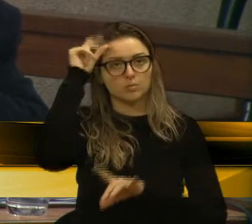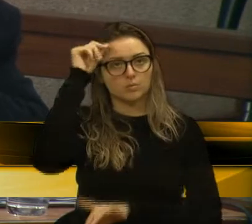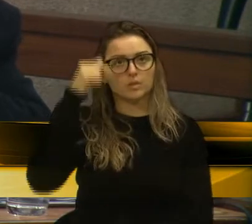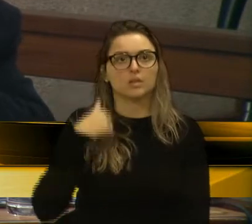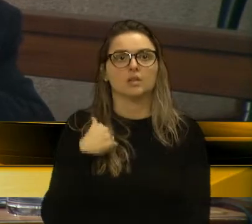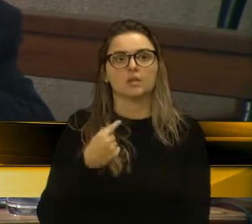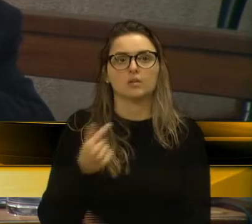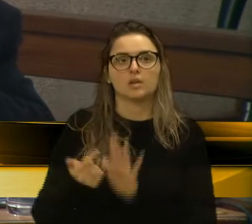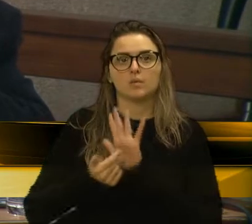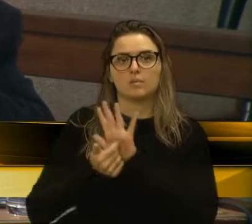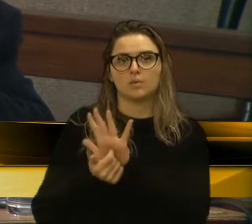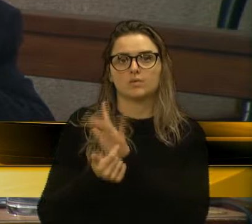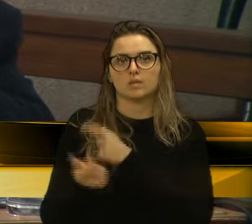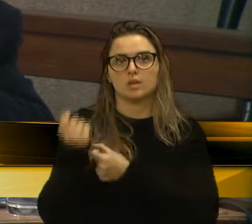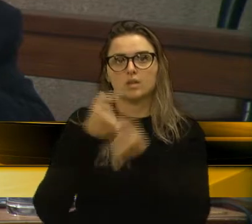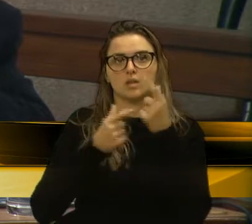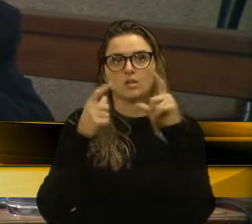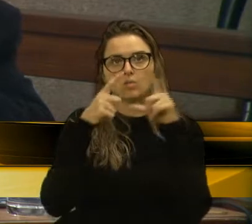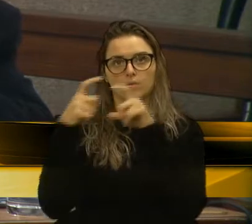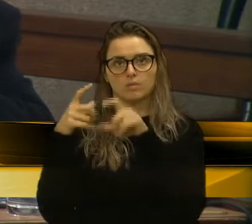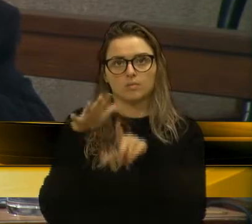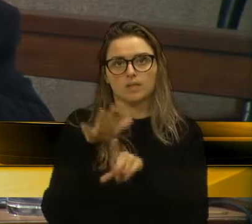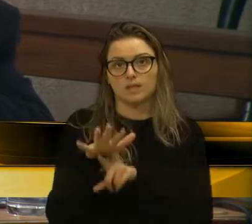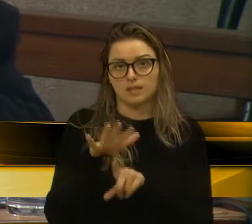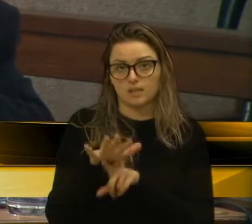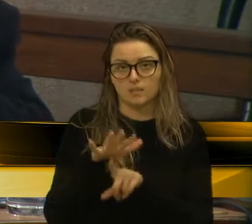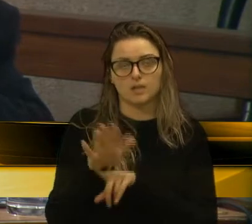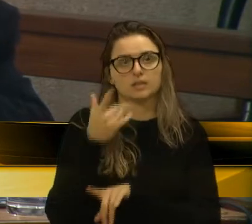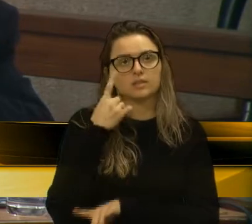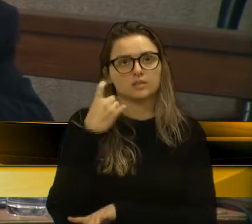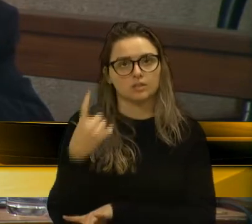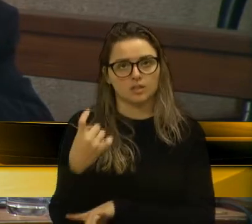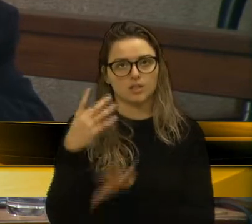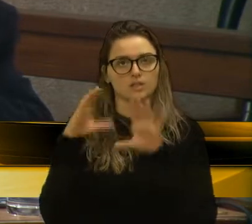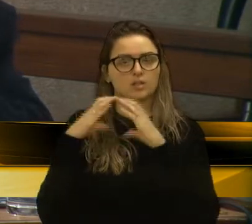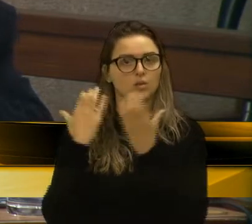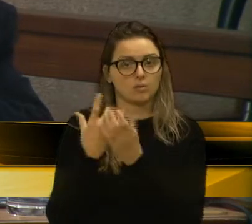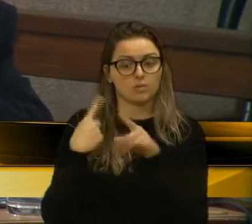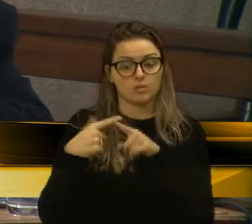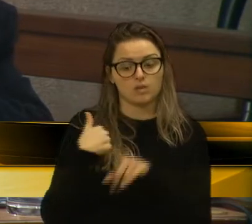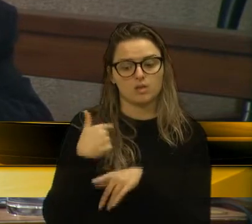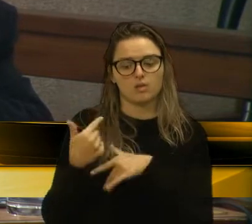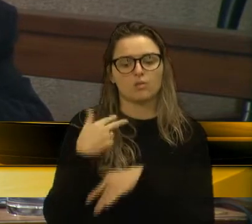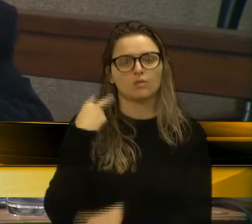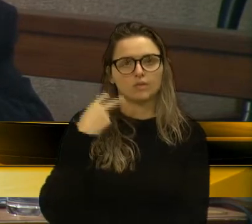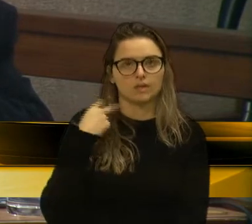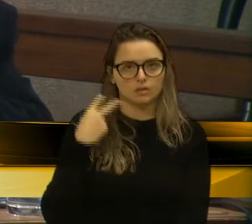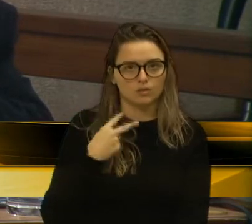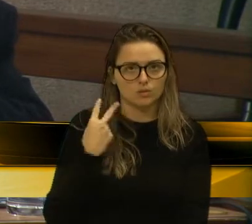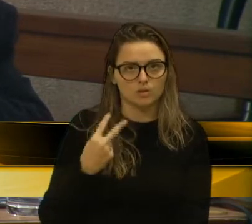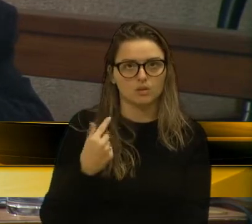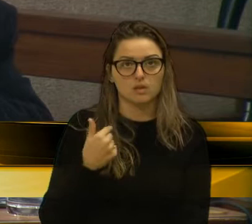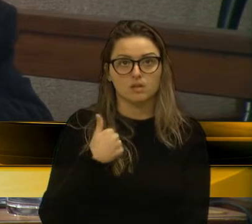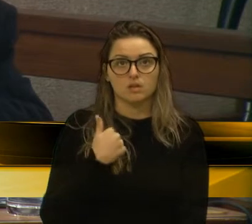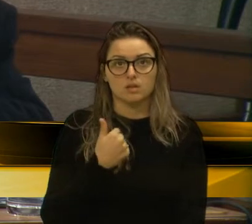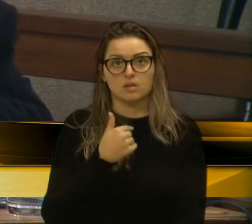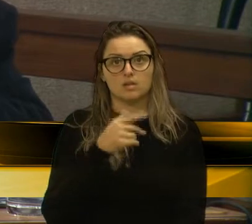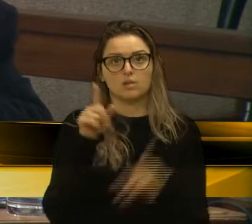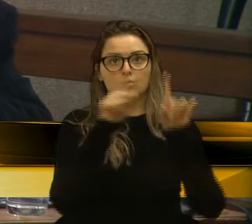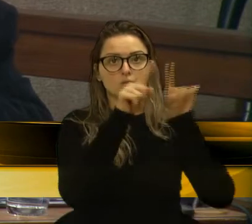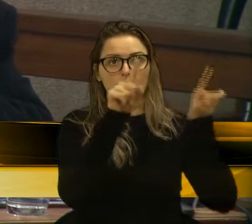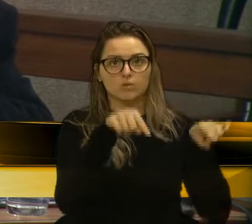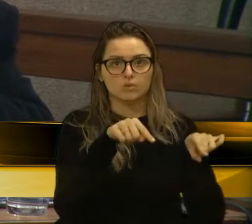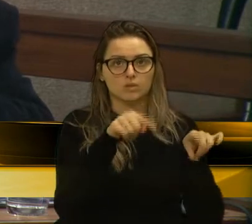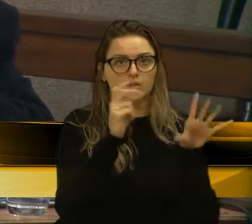levar umas fotos para contribuir numa demanda de interesse da comunidade, como vereador, e o servidor